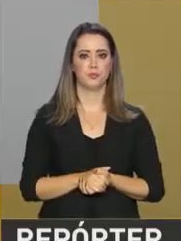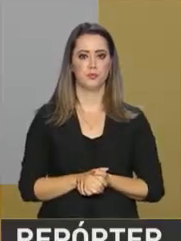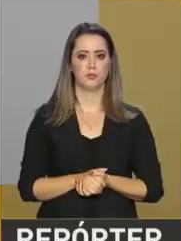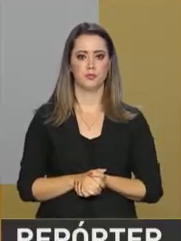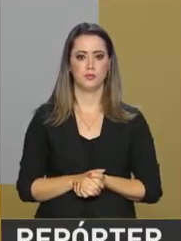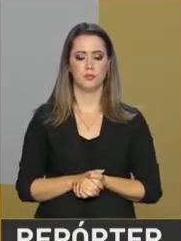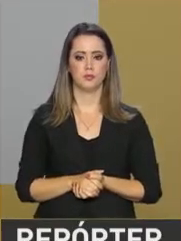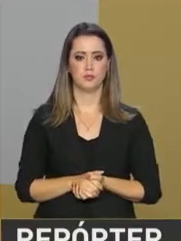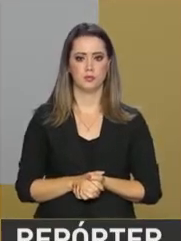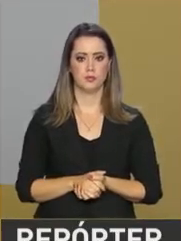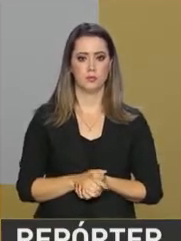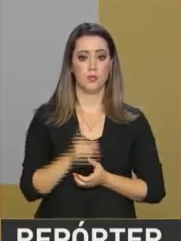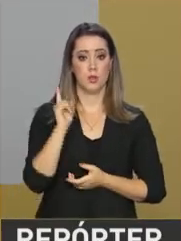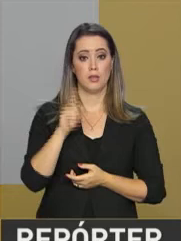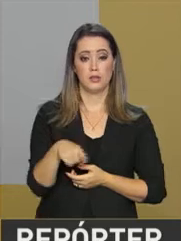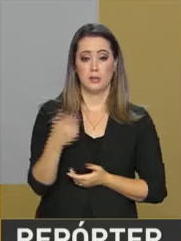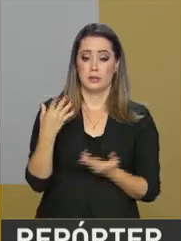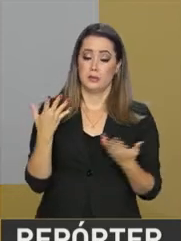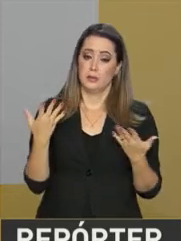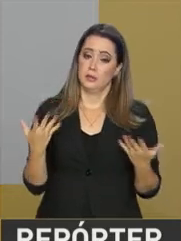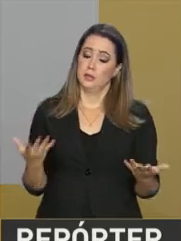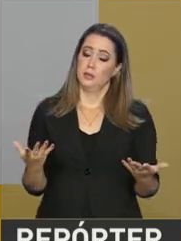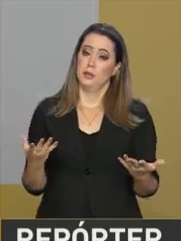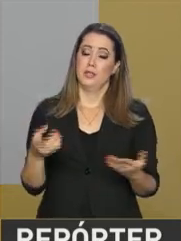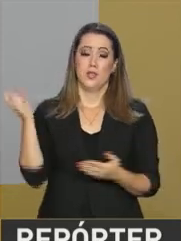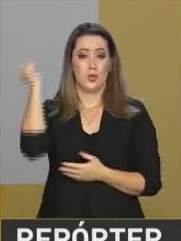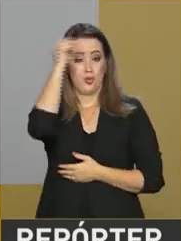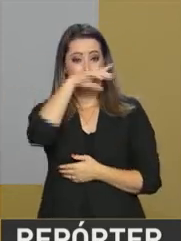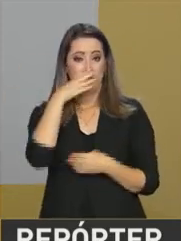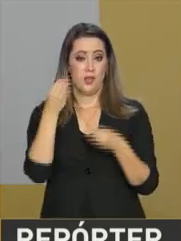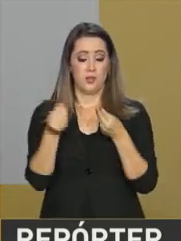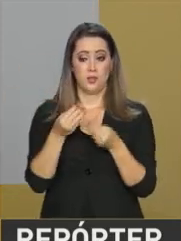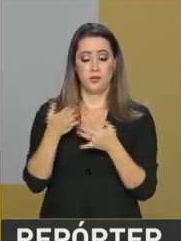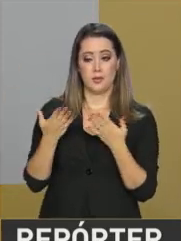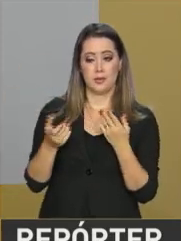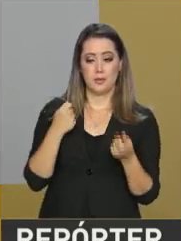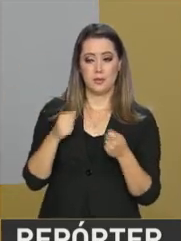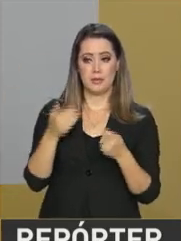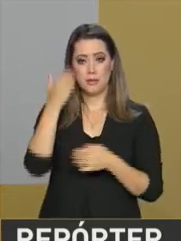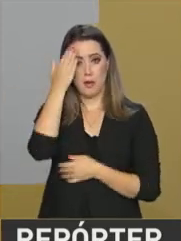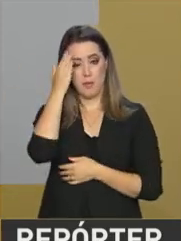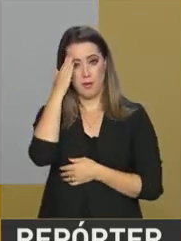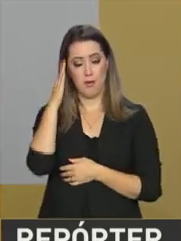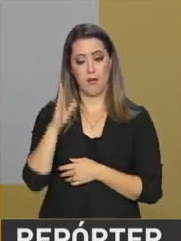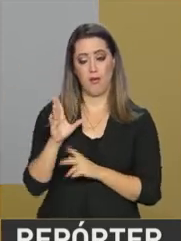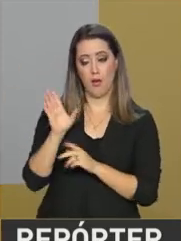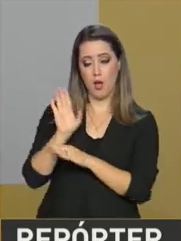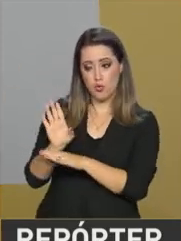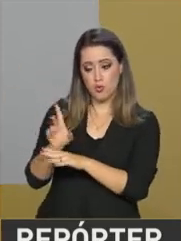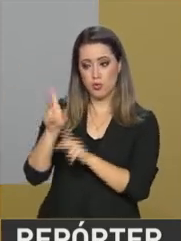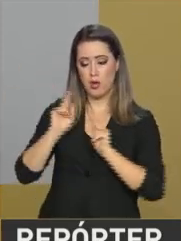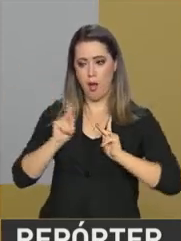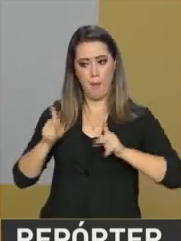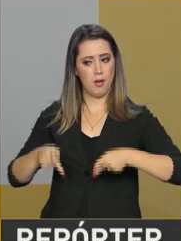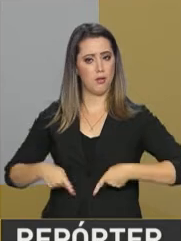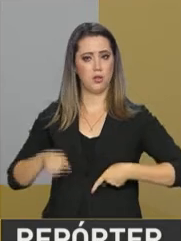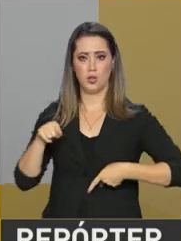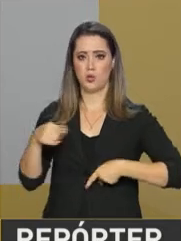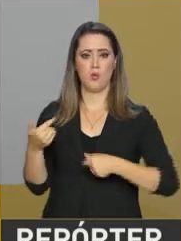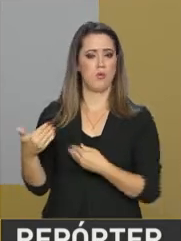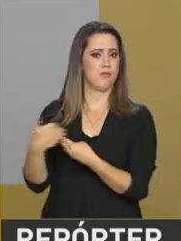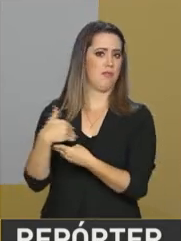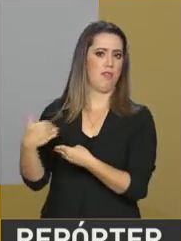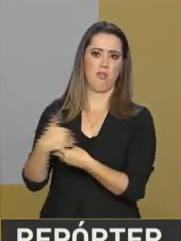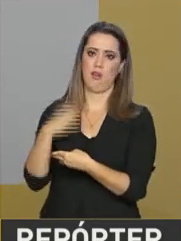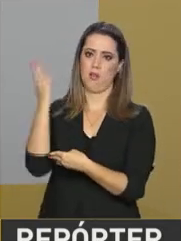é uma situação difícil é uma situação em que você tem que equilibrar a questão humanitária eles não estão aqui vieram